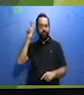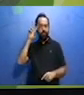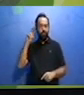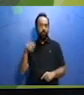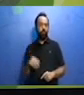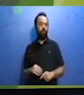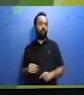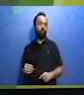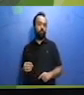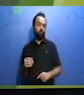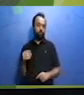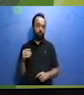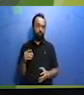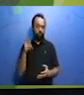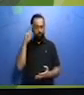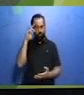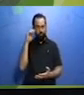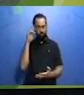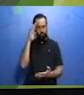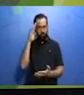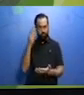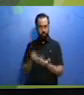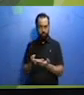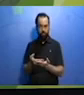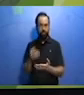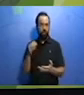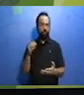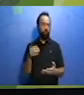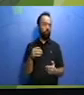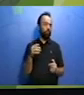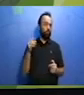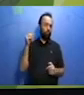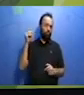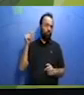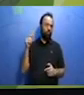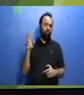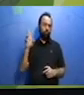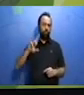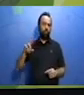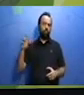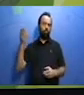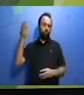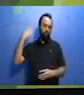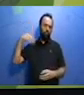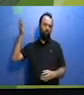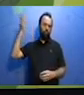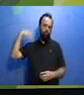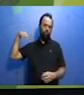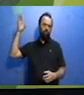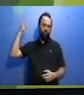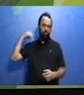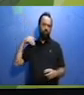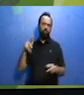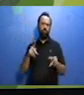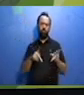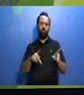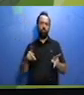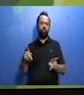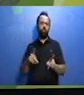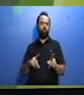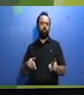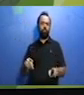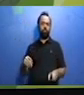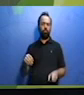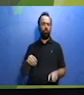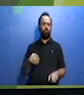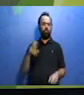petróleo. Acredita-se que o seu uso ele seja desde os primórdios da civilização, nos povos do Oriente